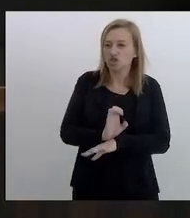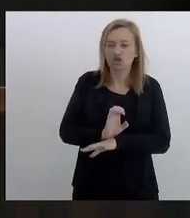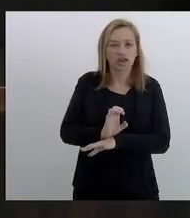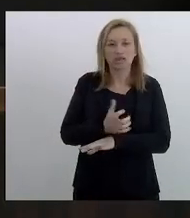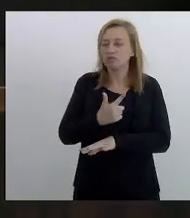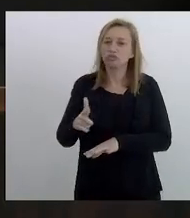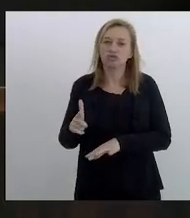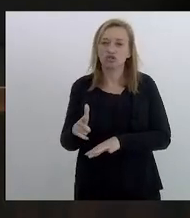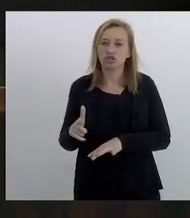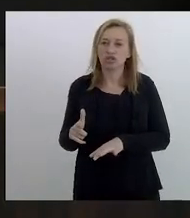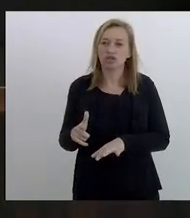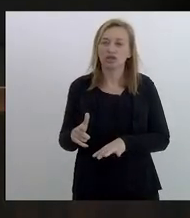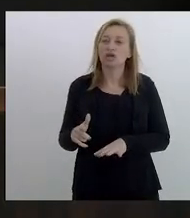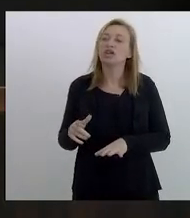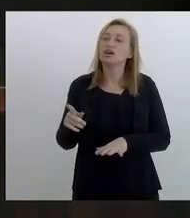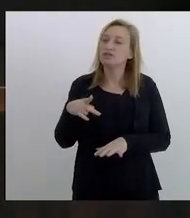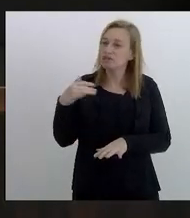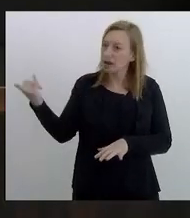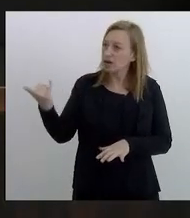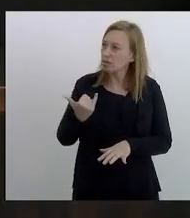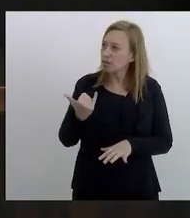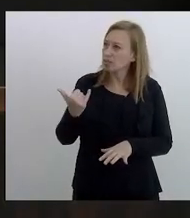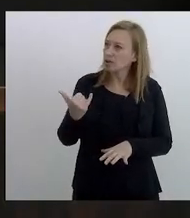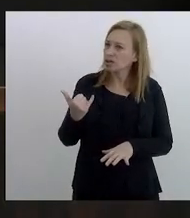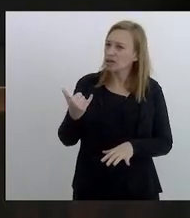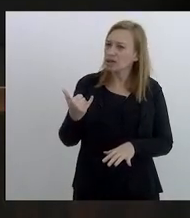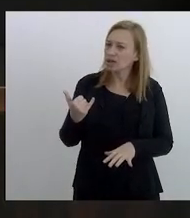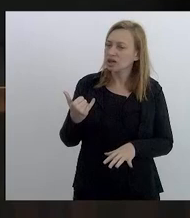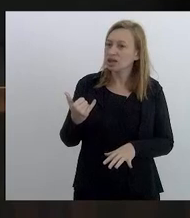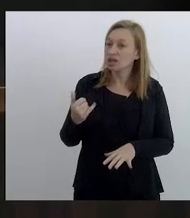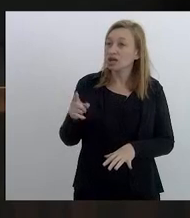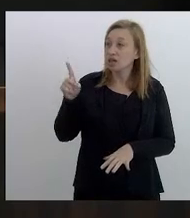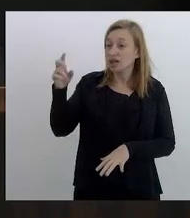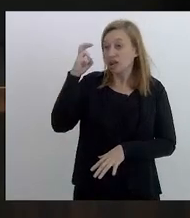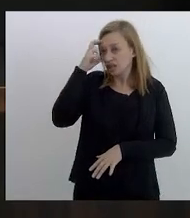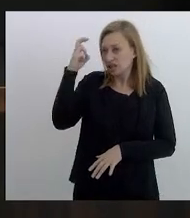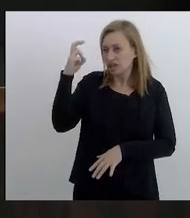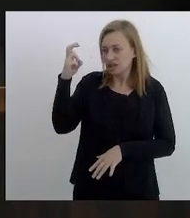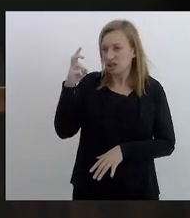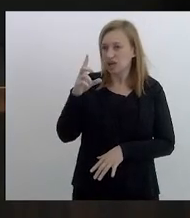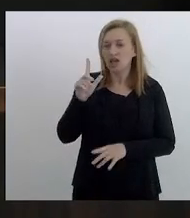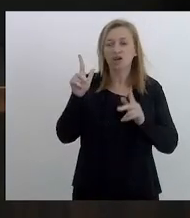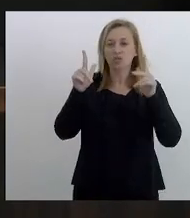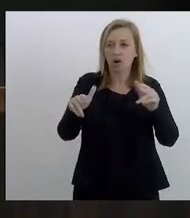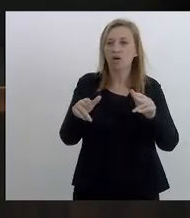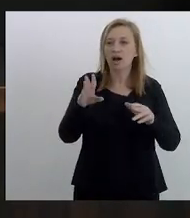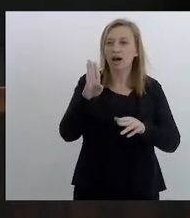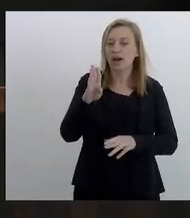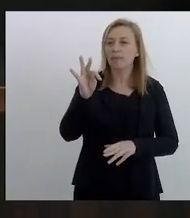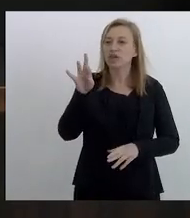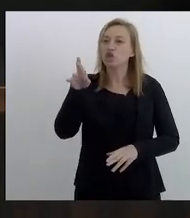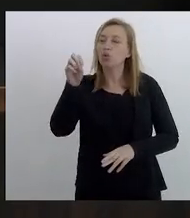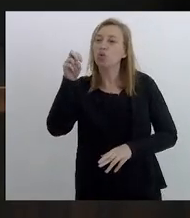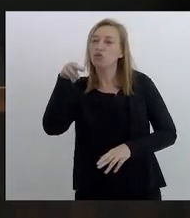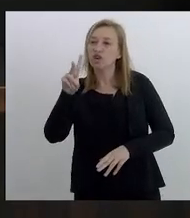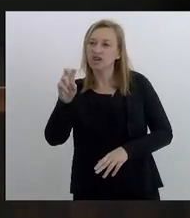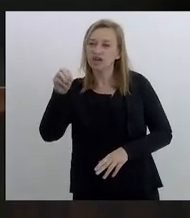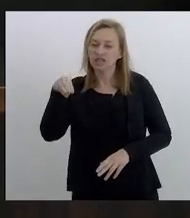E alguém disse no final de semana que ele é um gênio, igual Beethoven. É um gênio, porém,